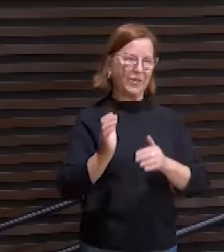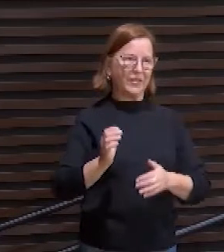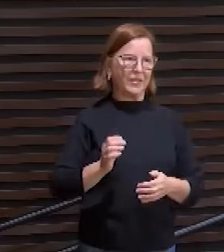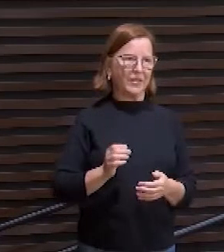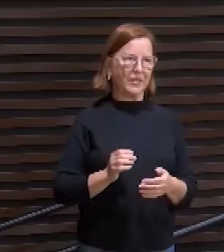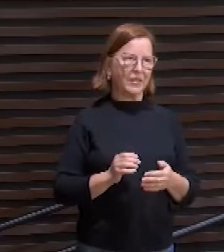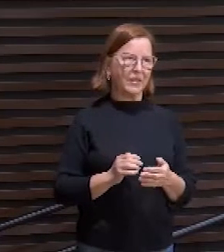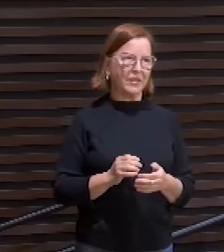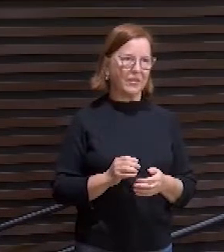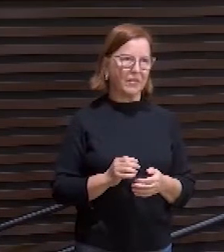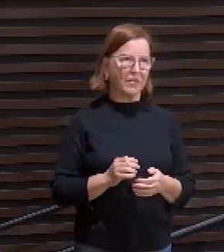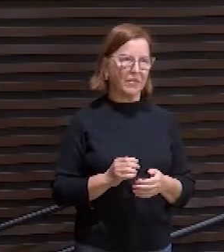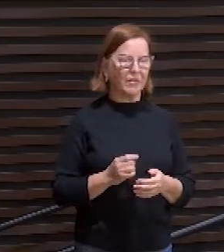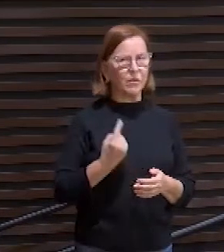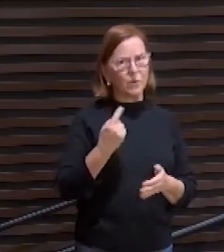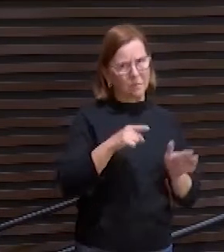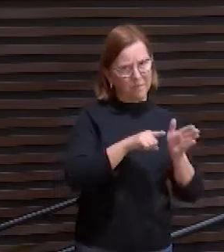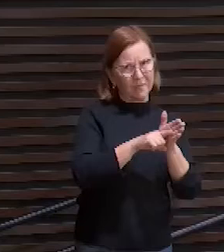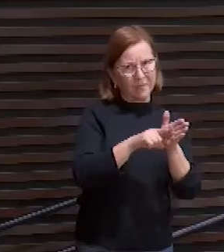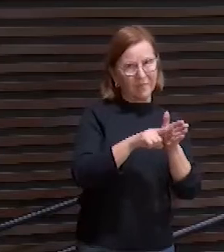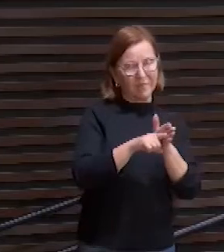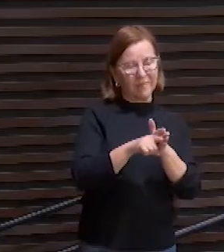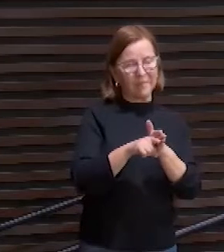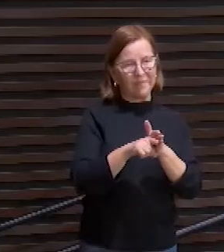um questionamento.